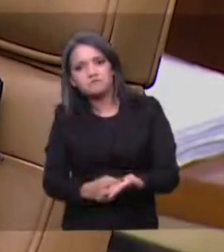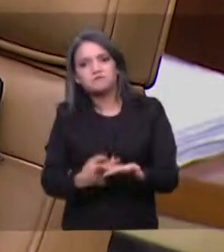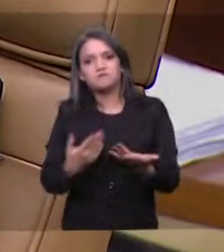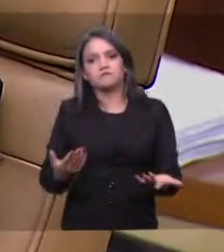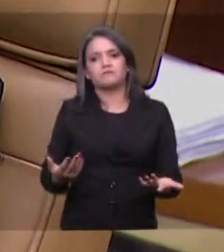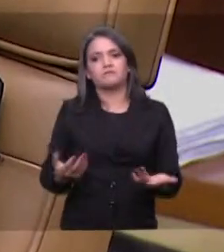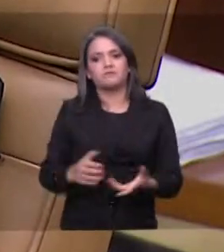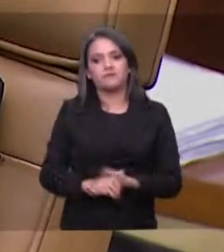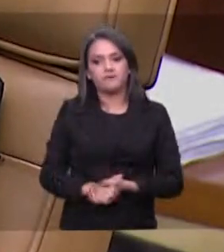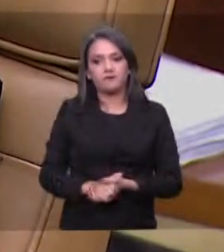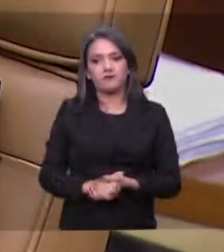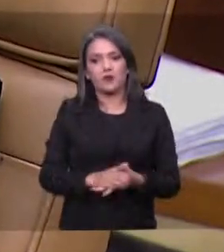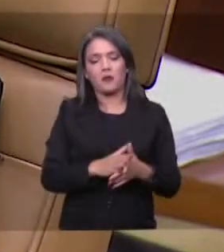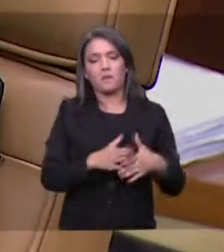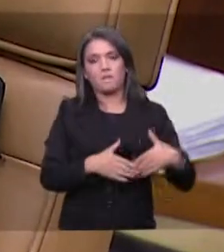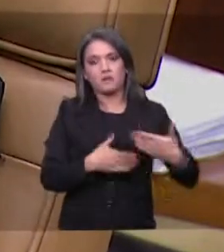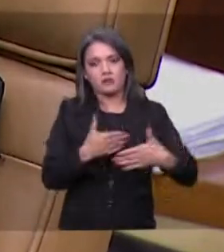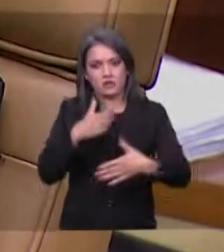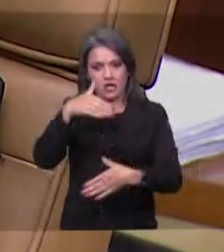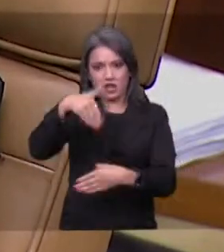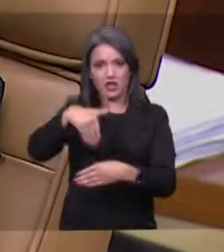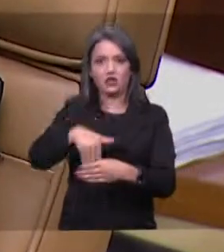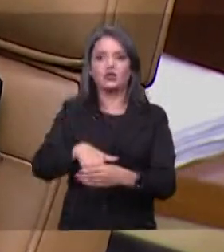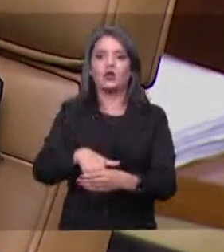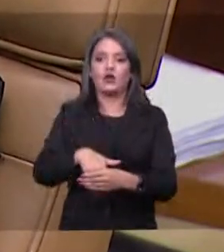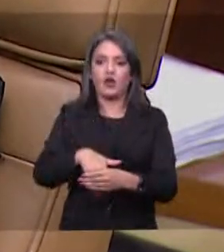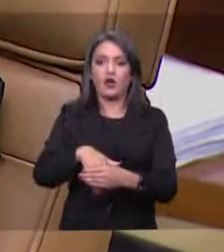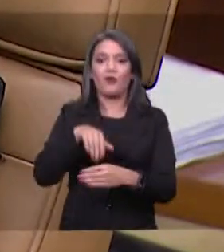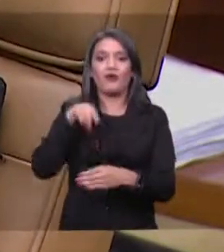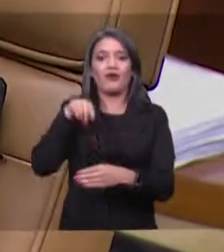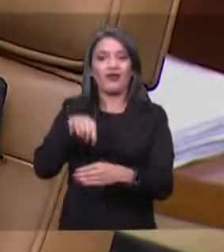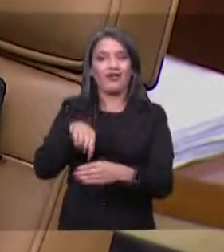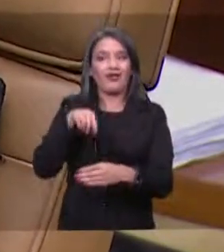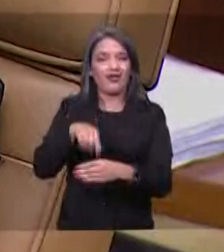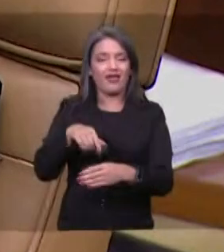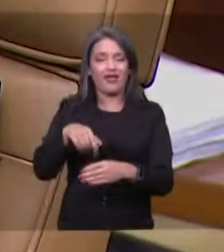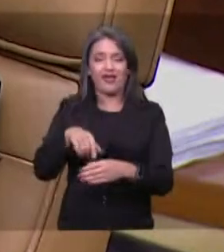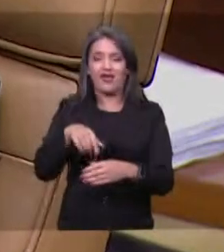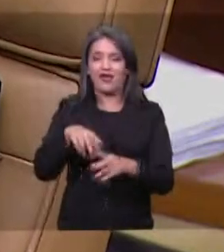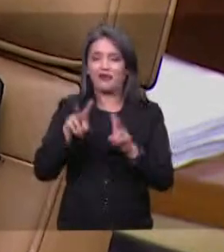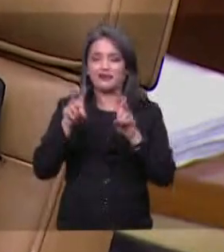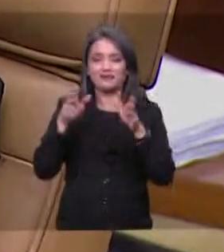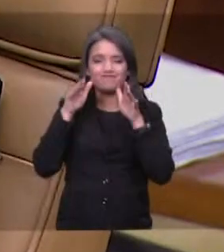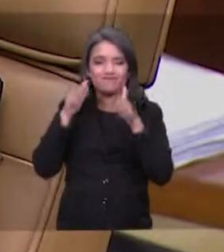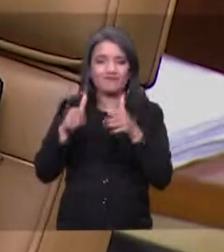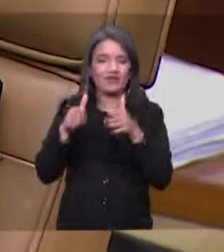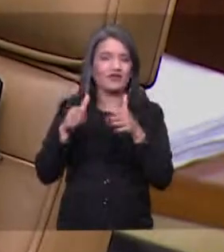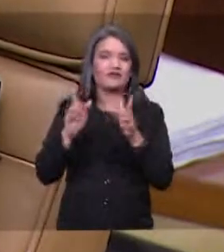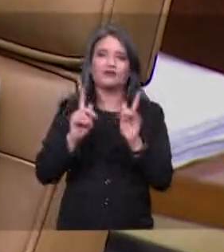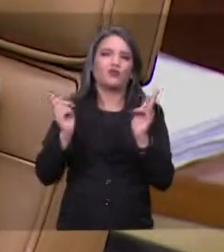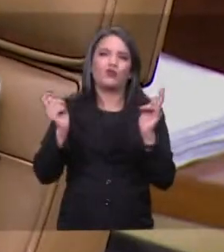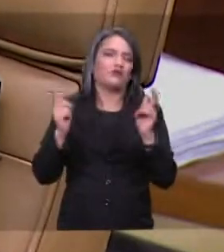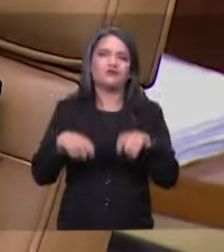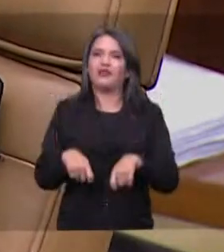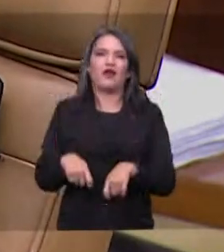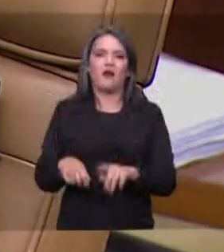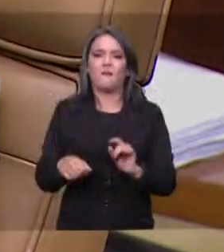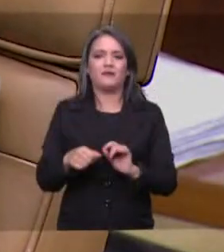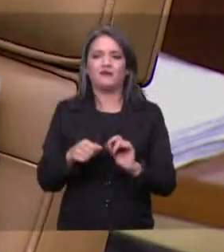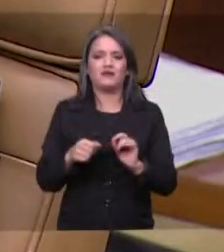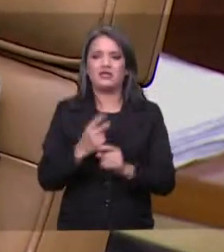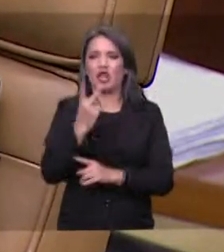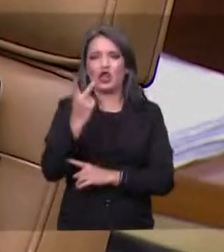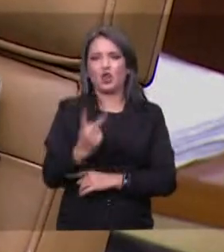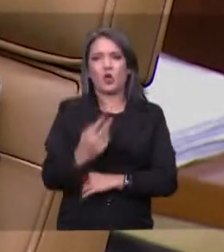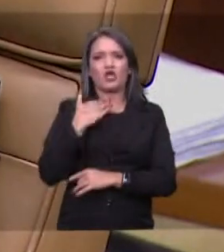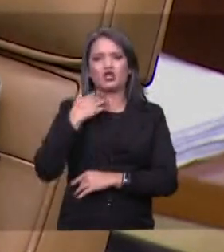Processos eleitorais é uma matéria muito específica que não admite esse tipo de duplicidade